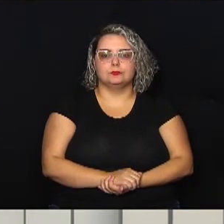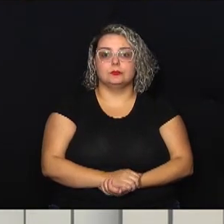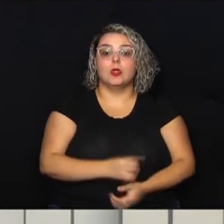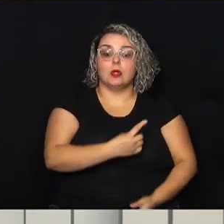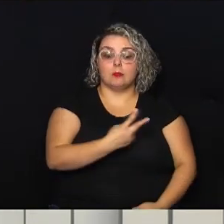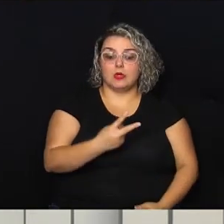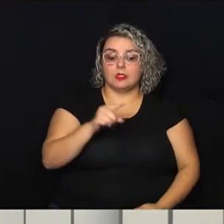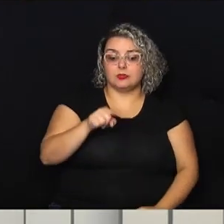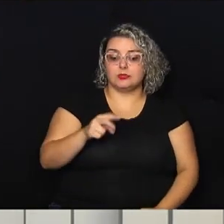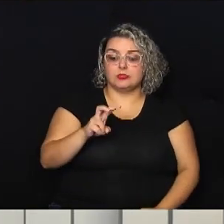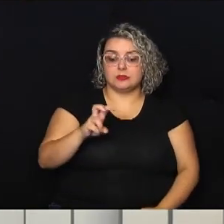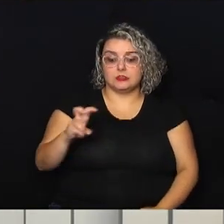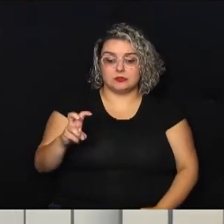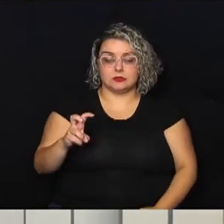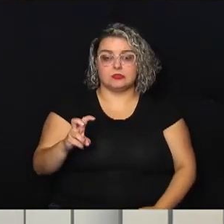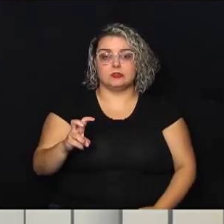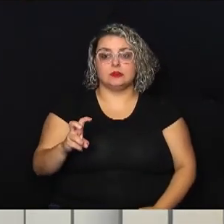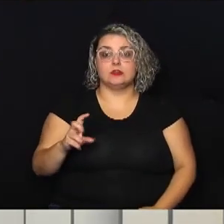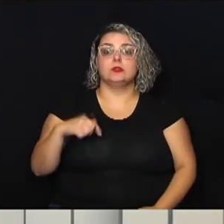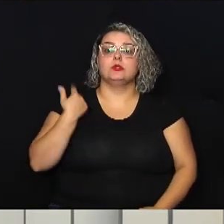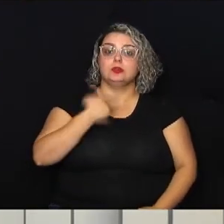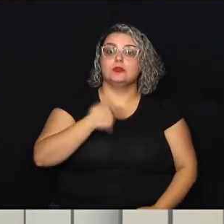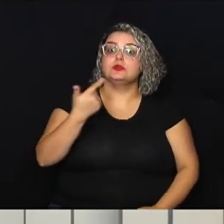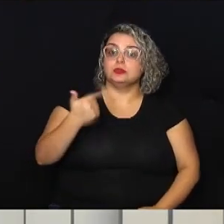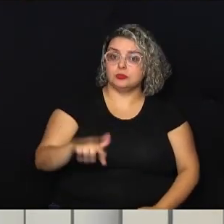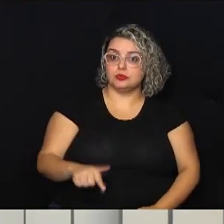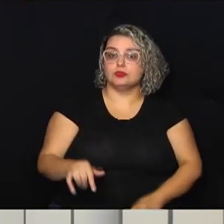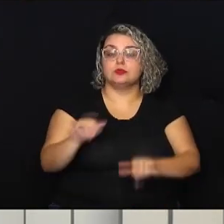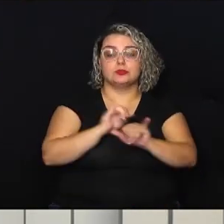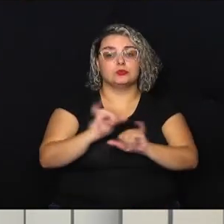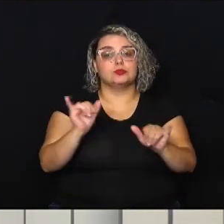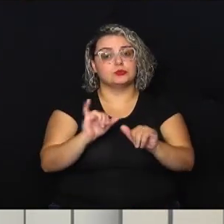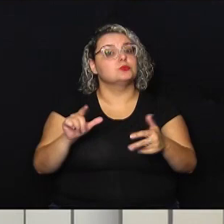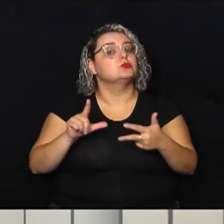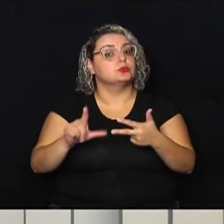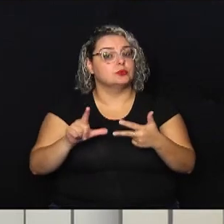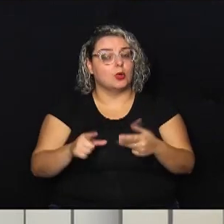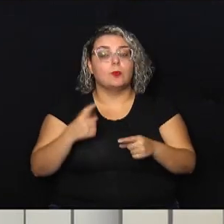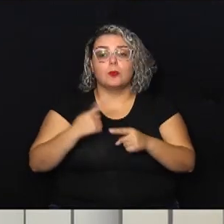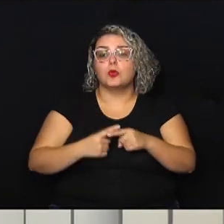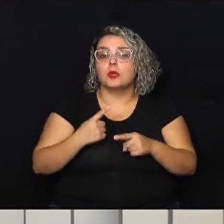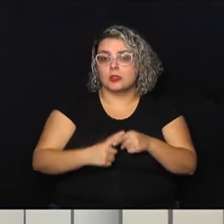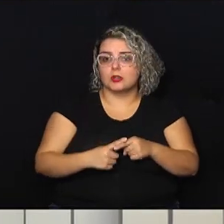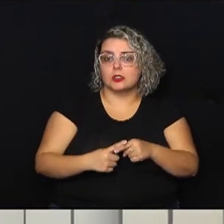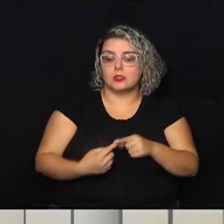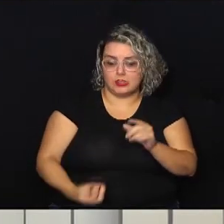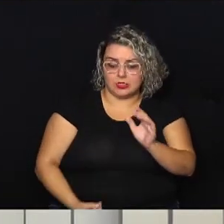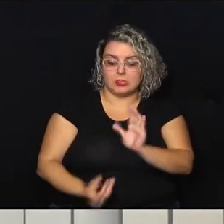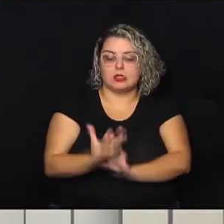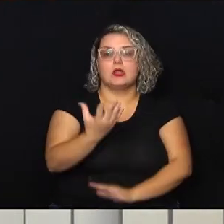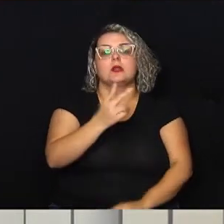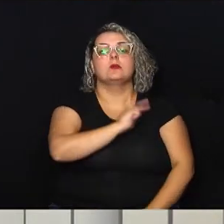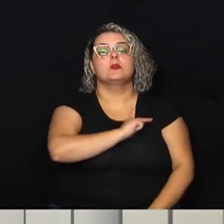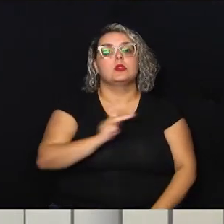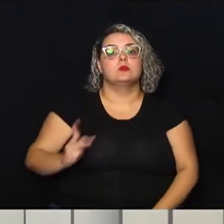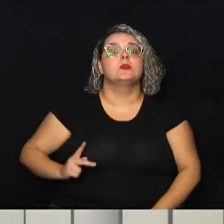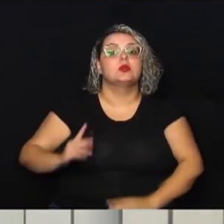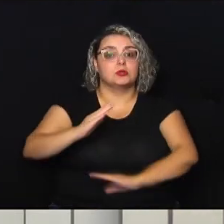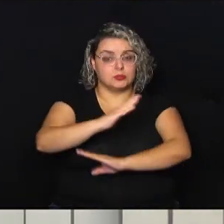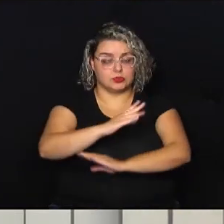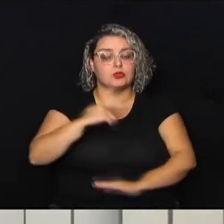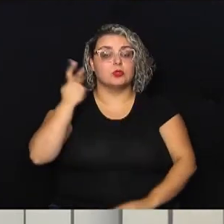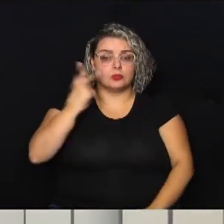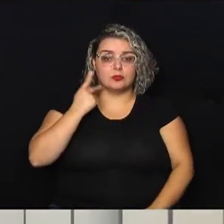Meio-dia mais 55 minutos, a gente segue aqui com as notícias do Legislativo, porque instituído pelo presidente da Câmara, o vereador